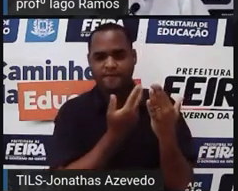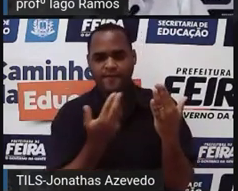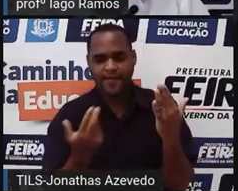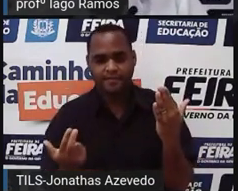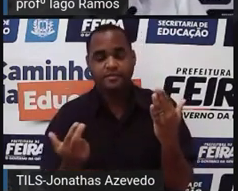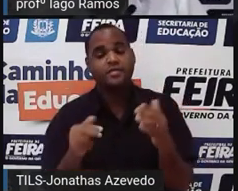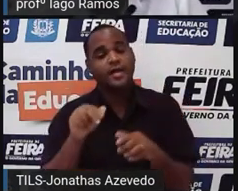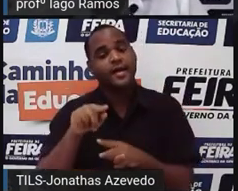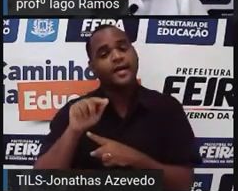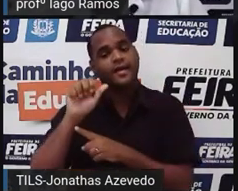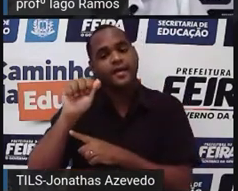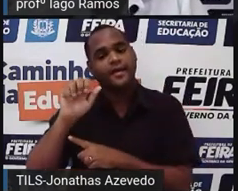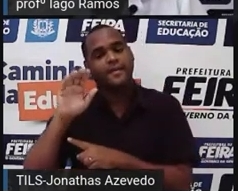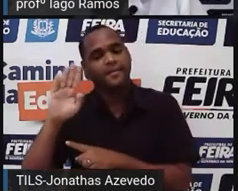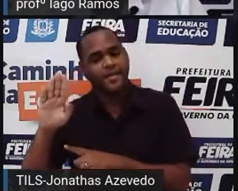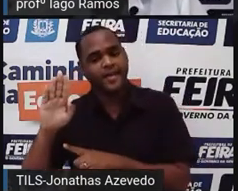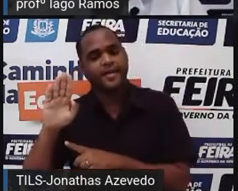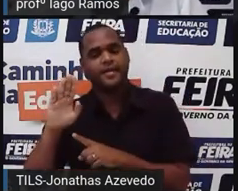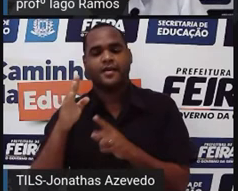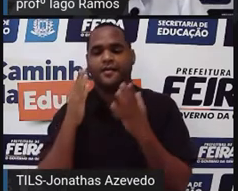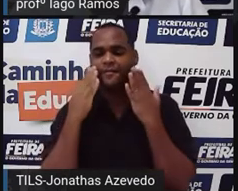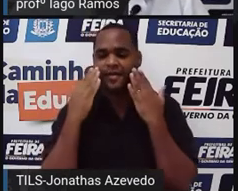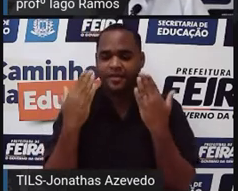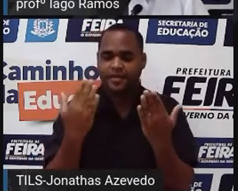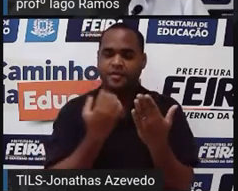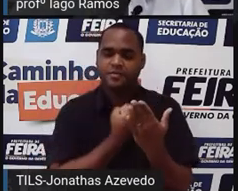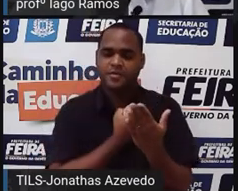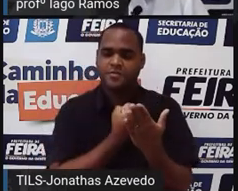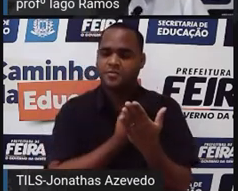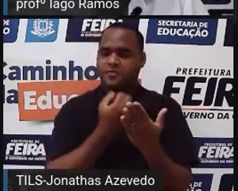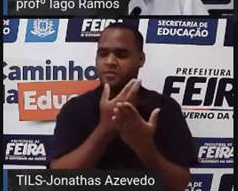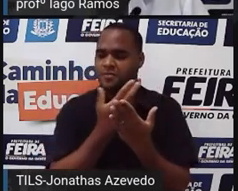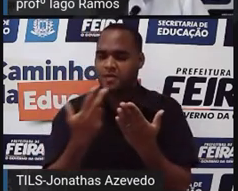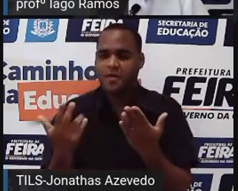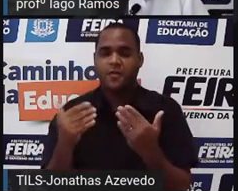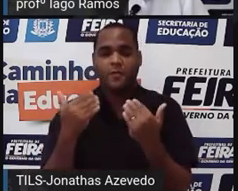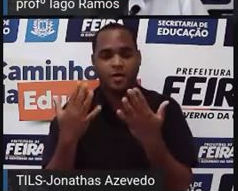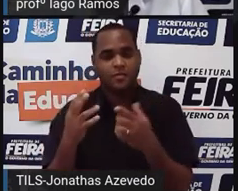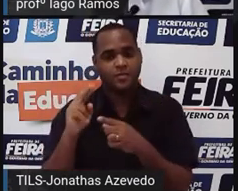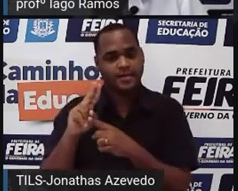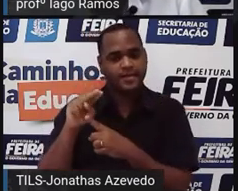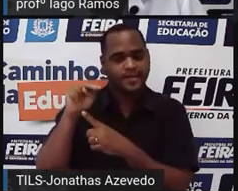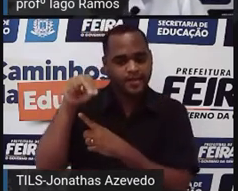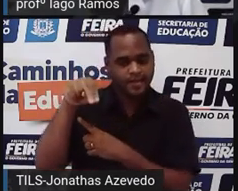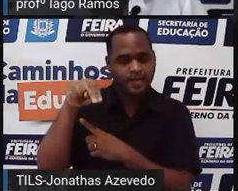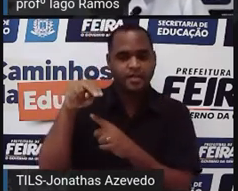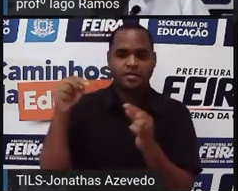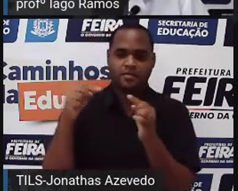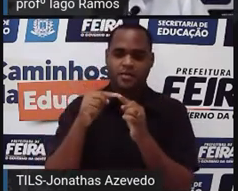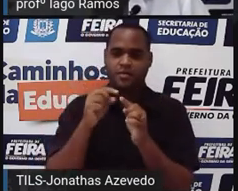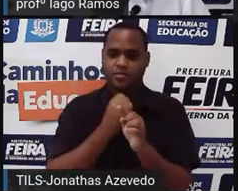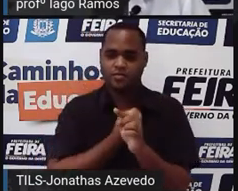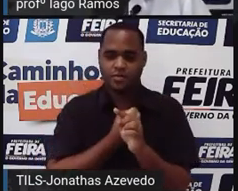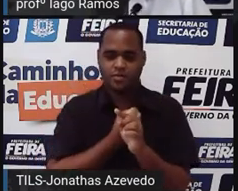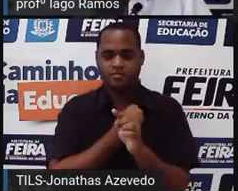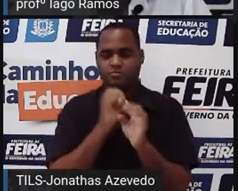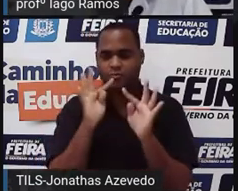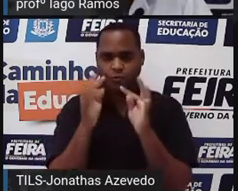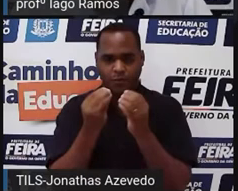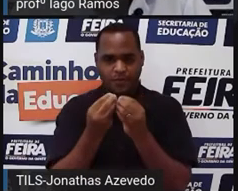e B, para representar qualquer número real. Onde tinha N para representar um número inteiro, tá